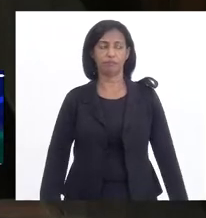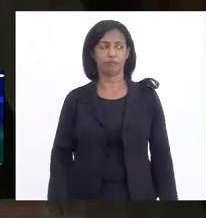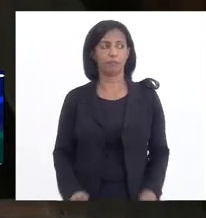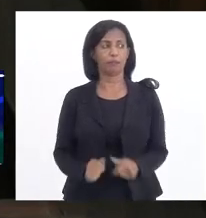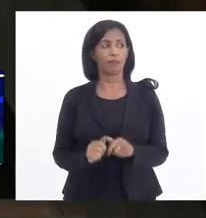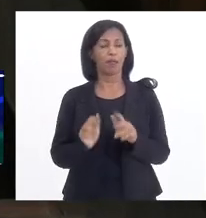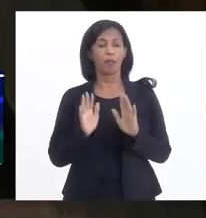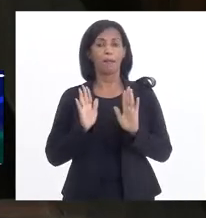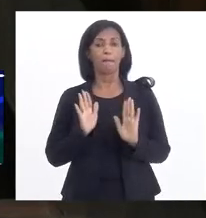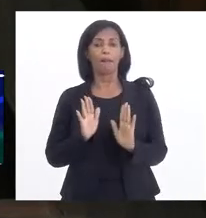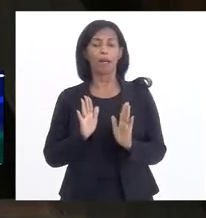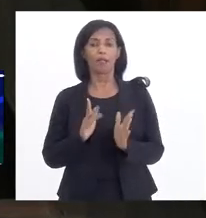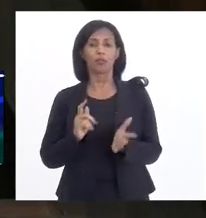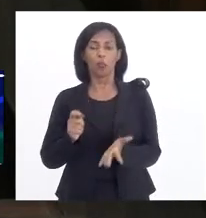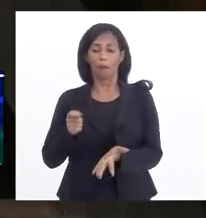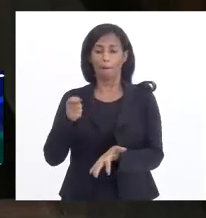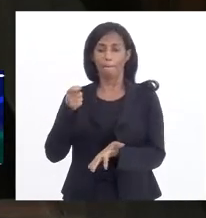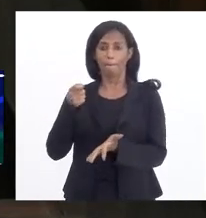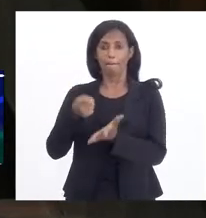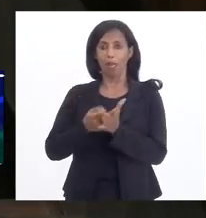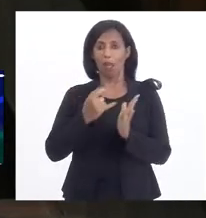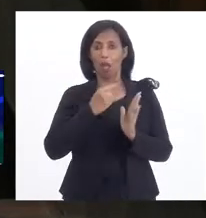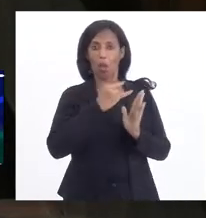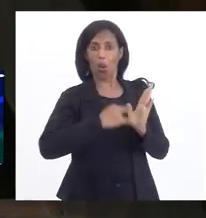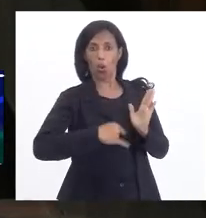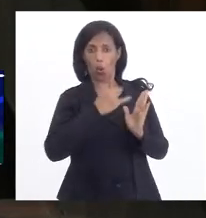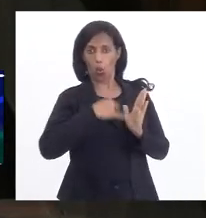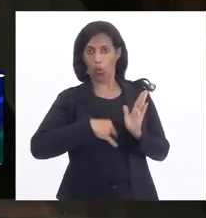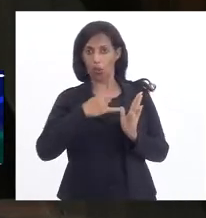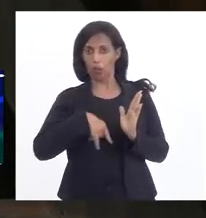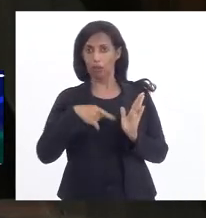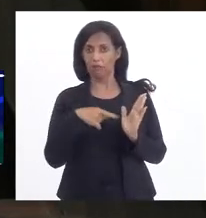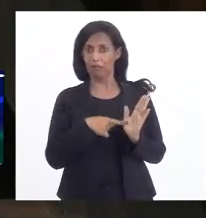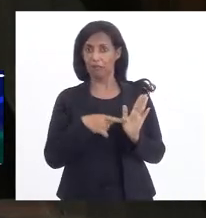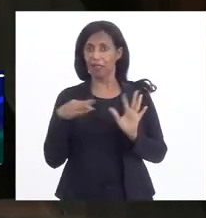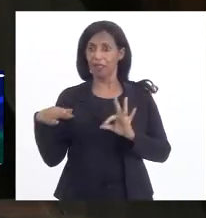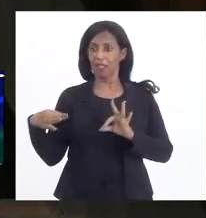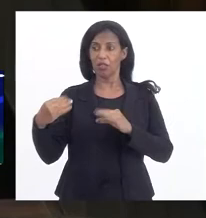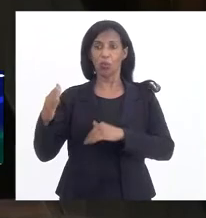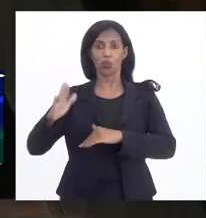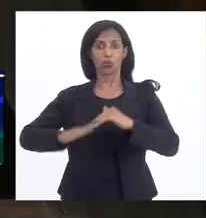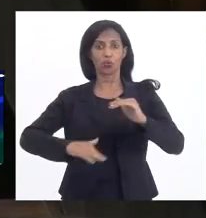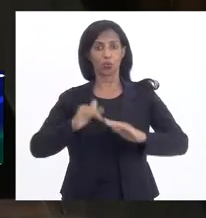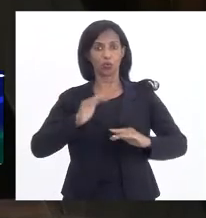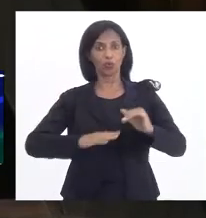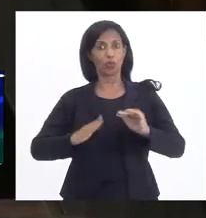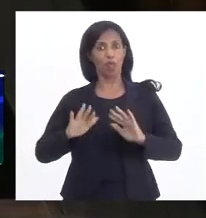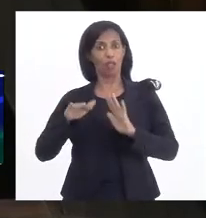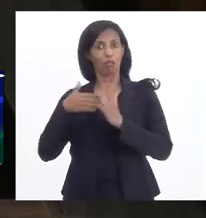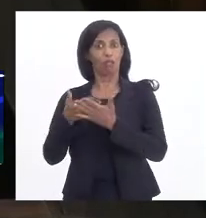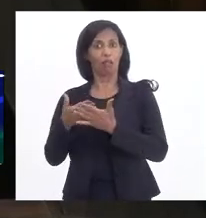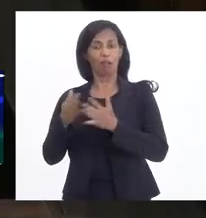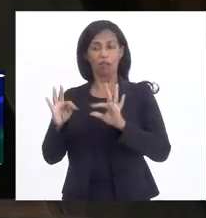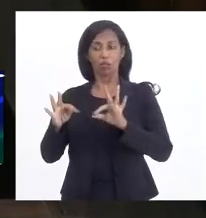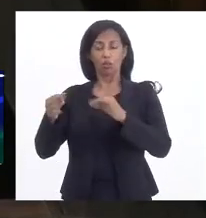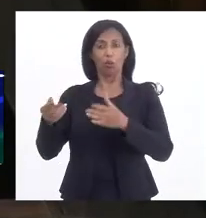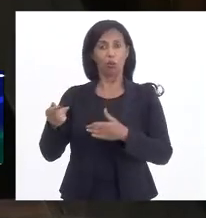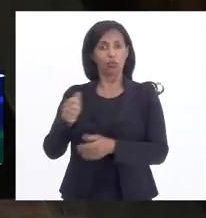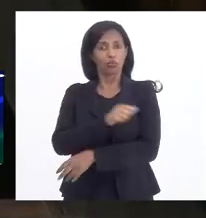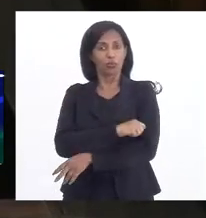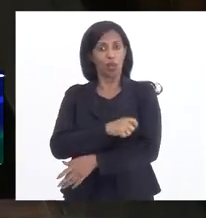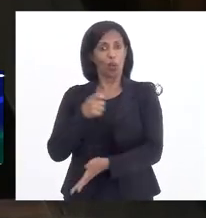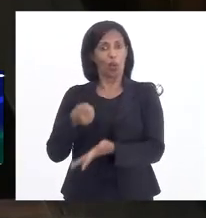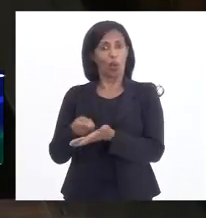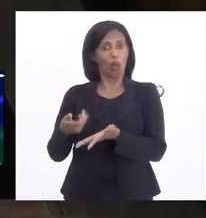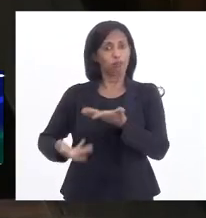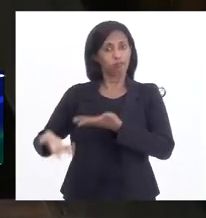mas a fatura parte do pressuposto de que todos os profissionais da escola e todos os alunos participarão